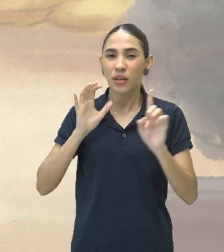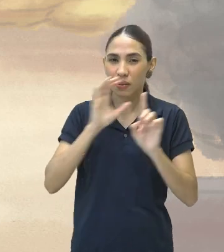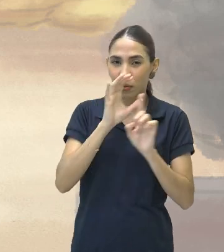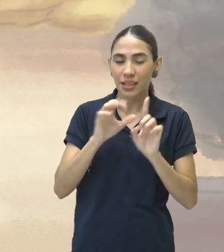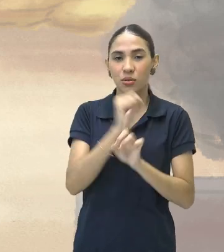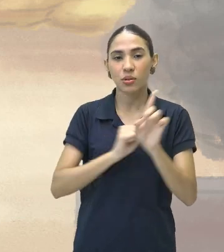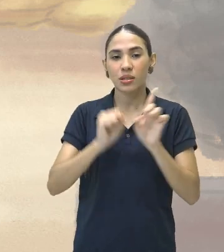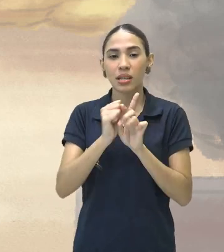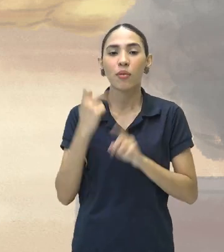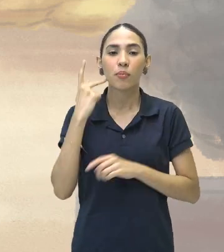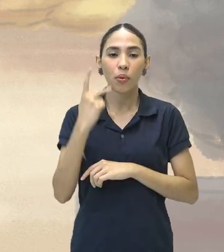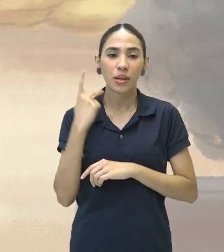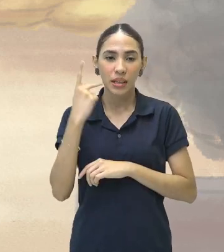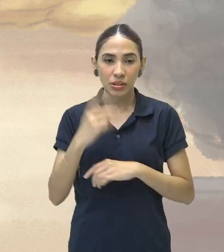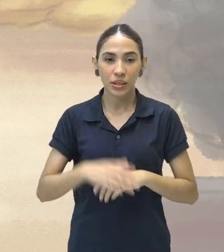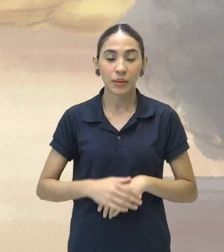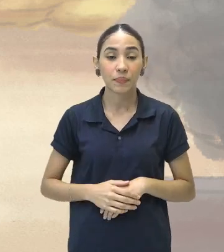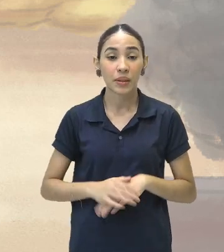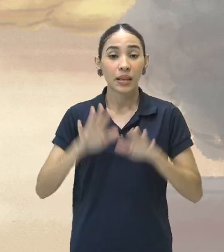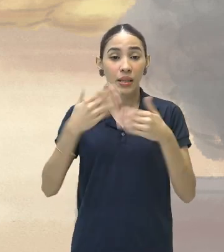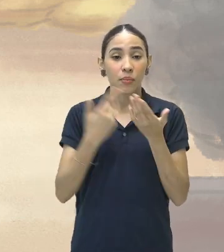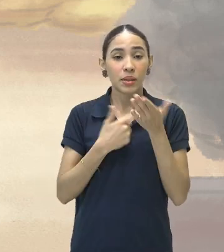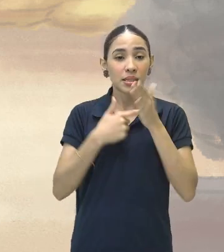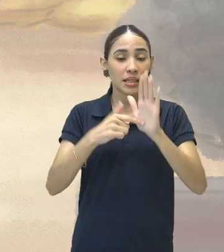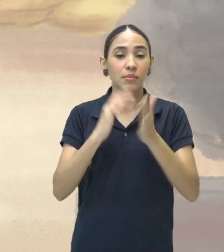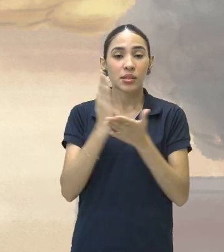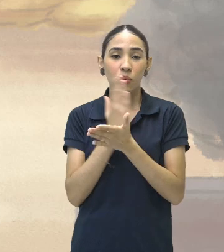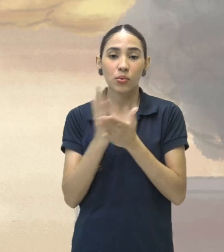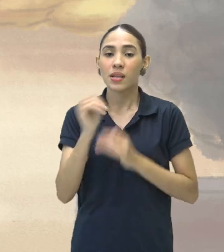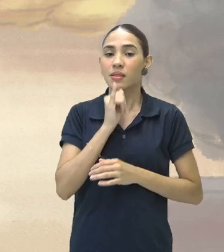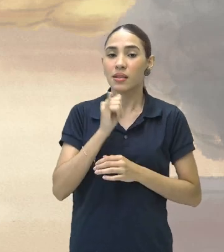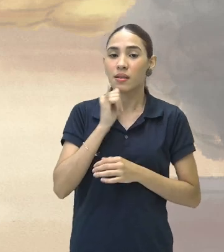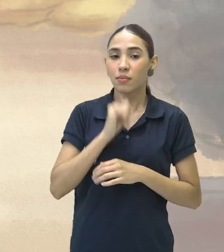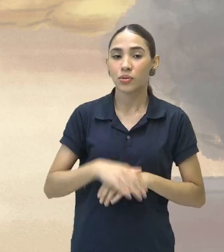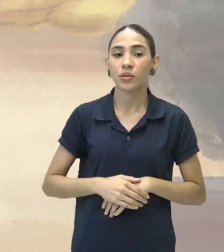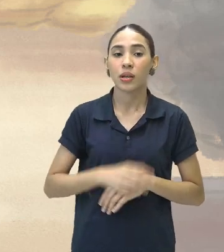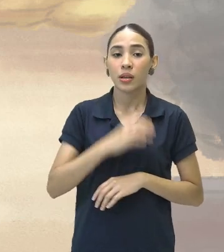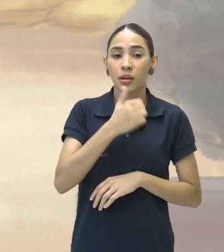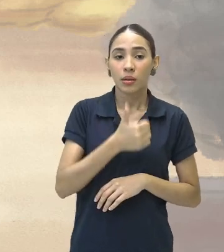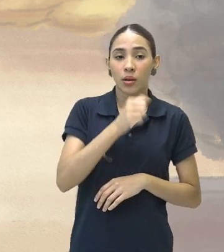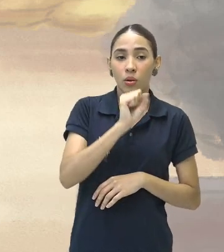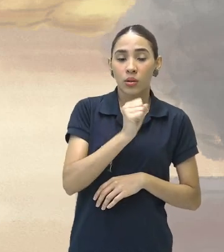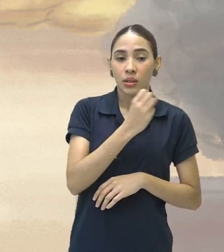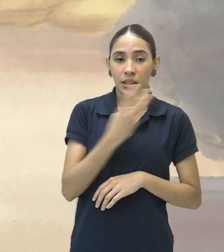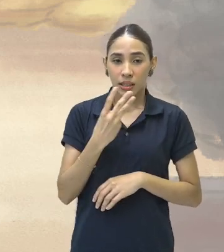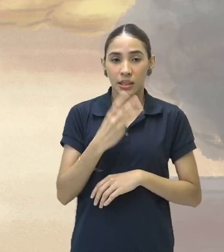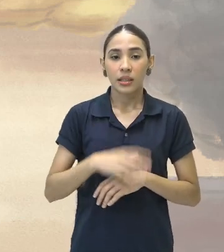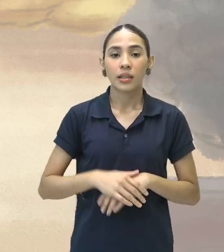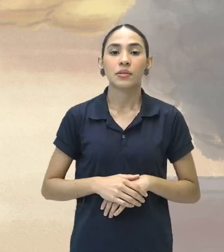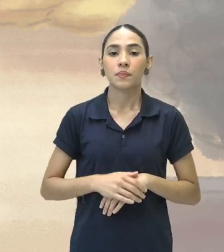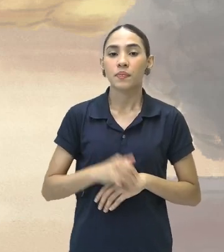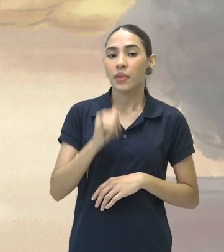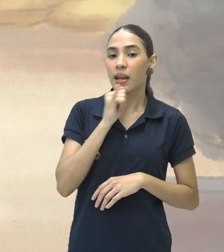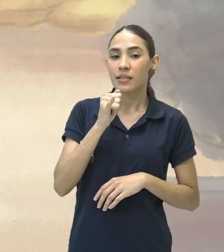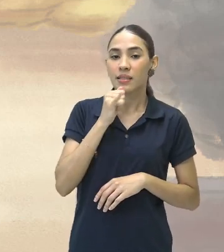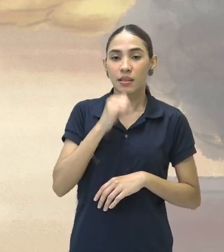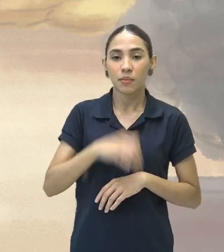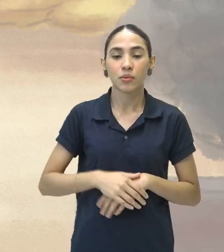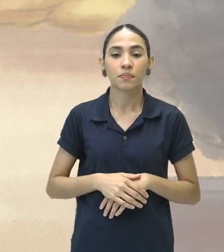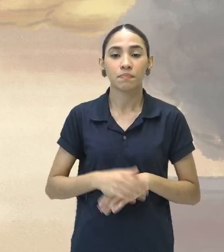e políticas. E aí a gente traz alguns exemplos, como em 1833,